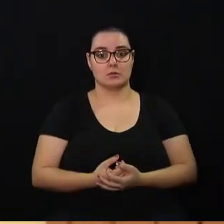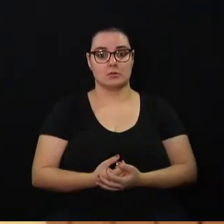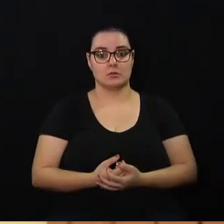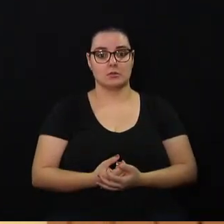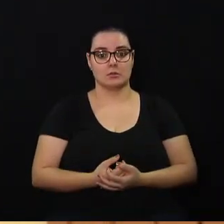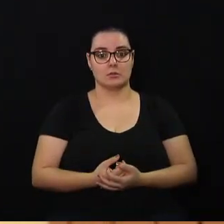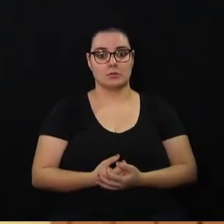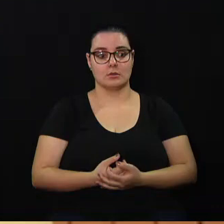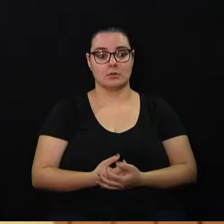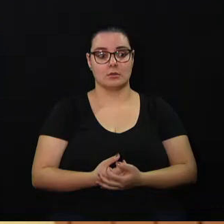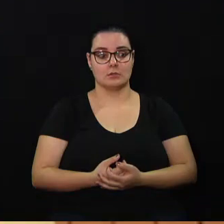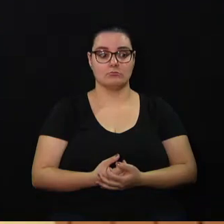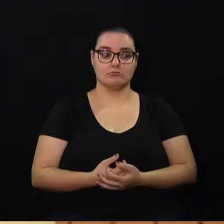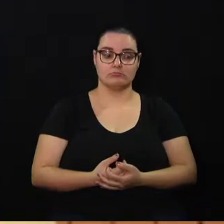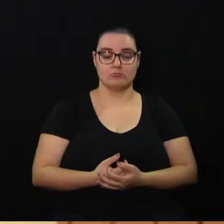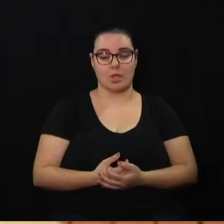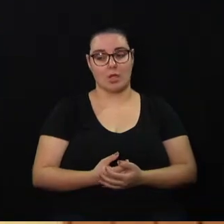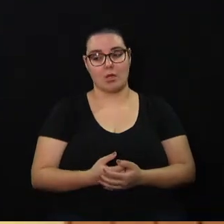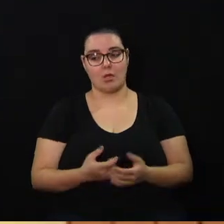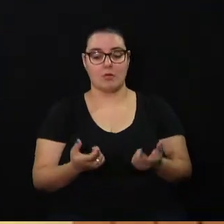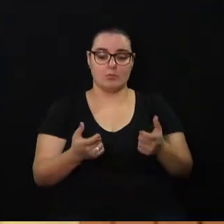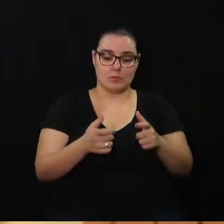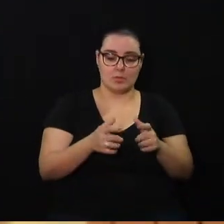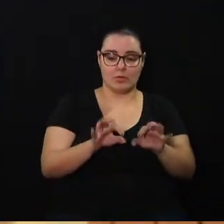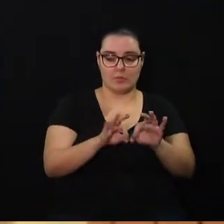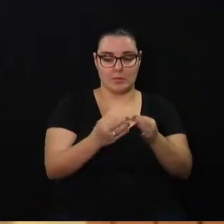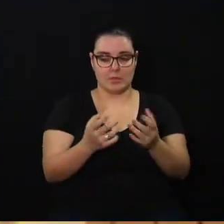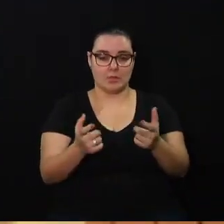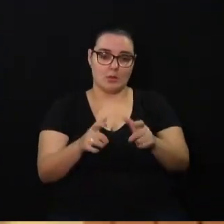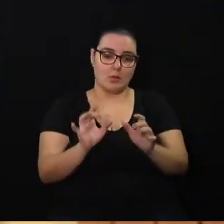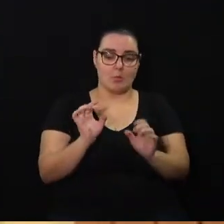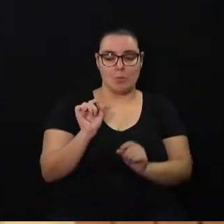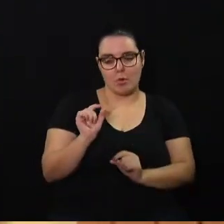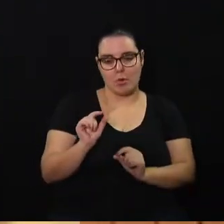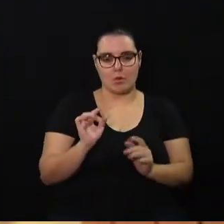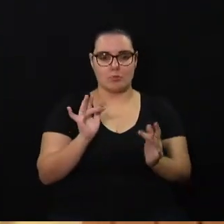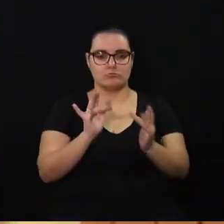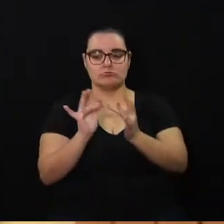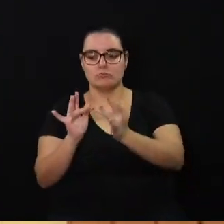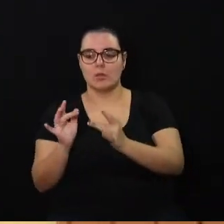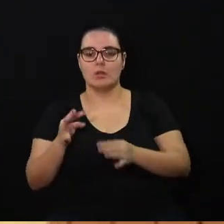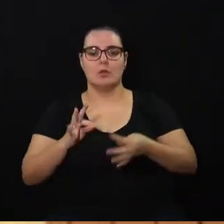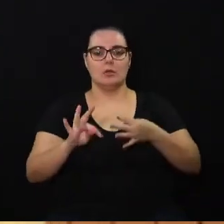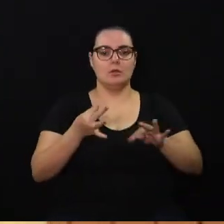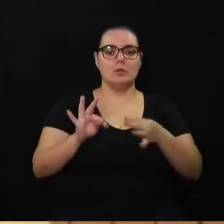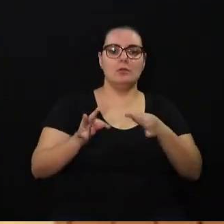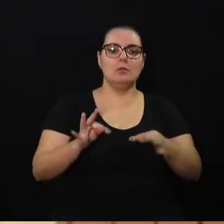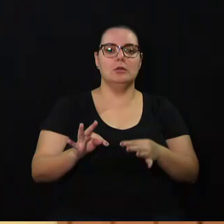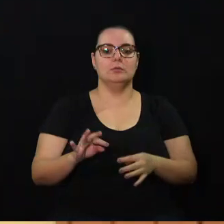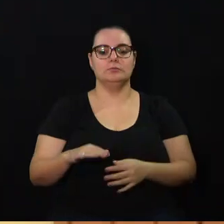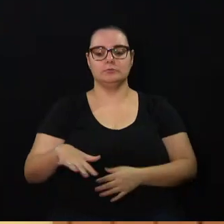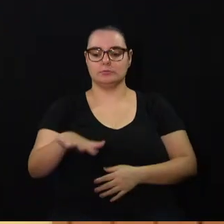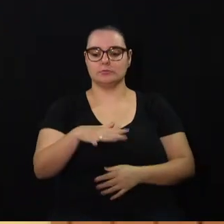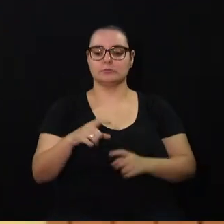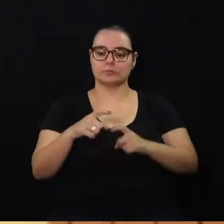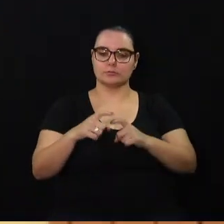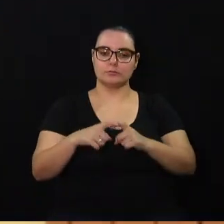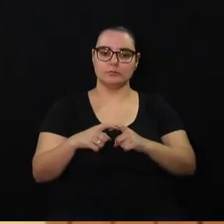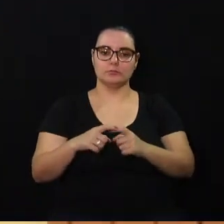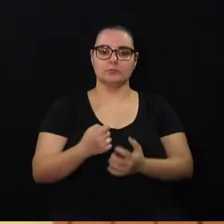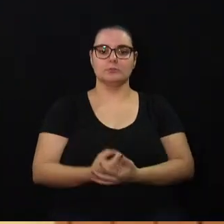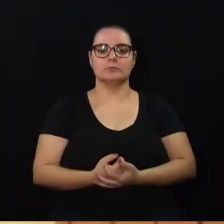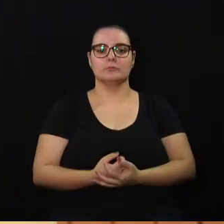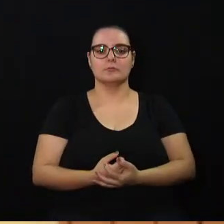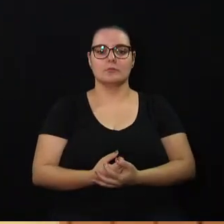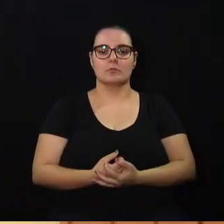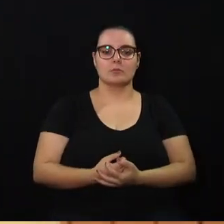acesso de imediato porque é um tratamento que está dentro do consultório algumas instituições